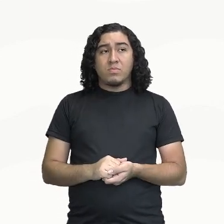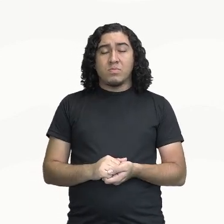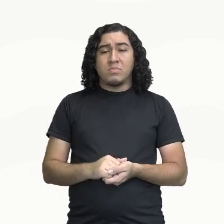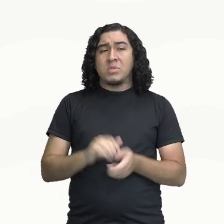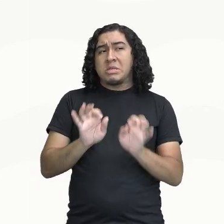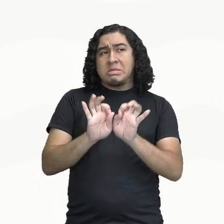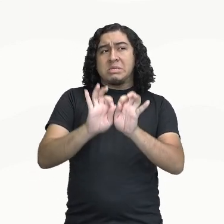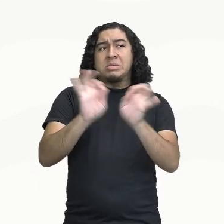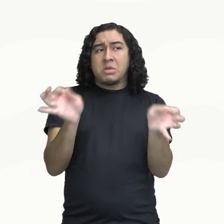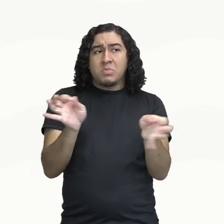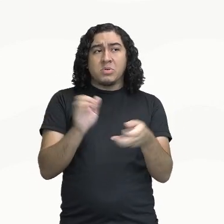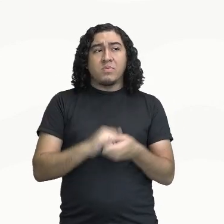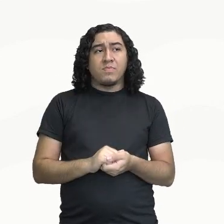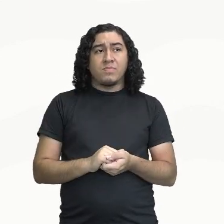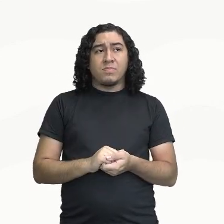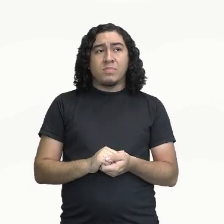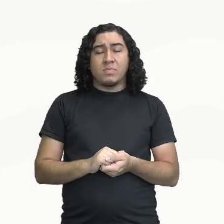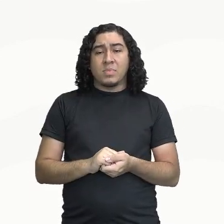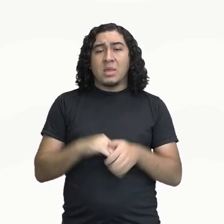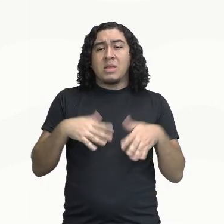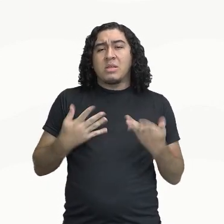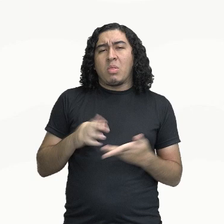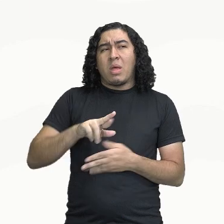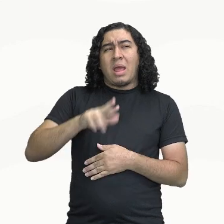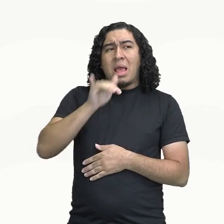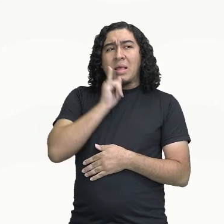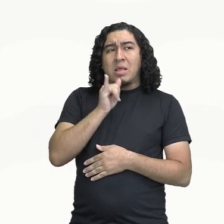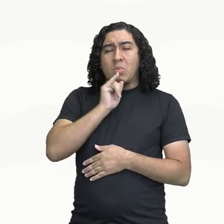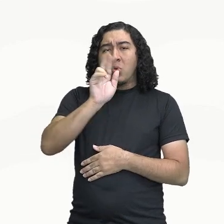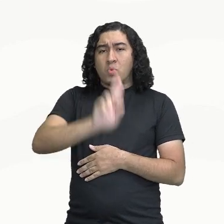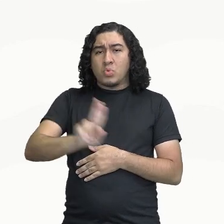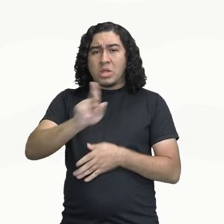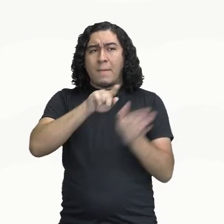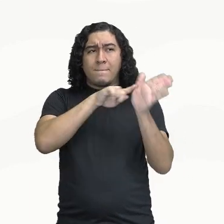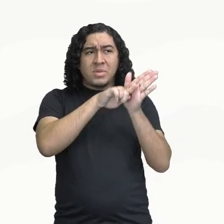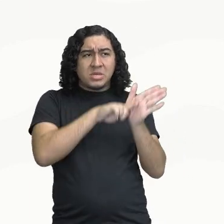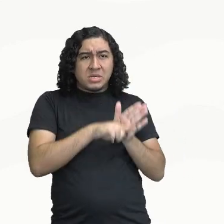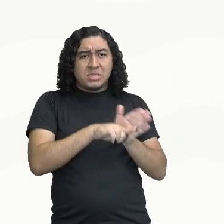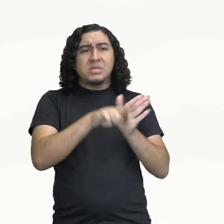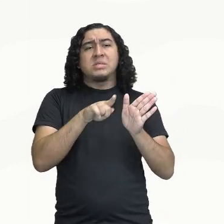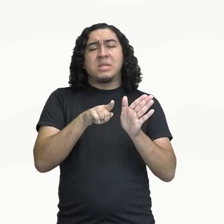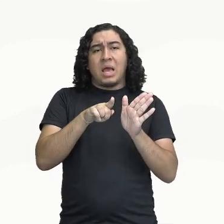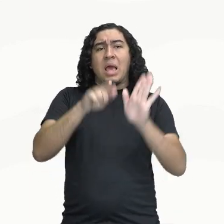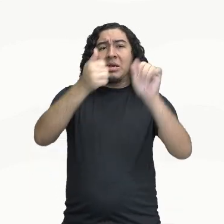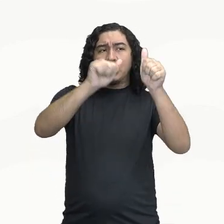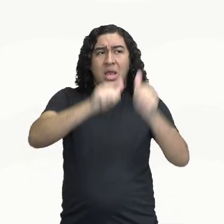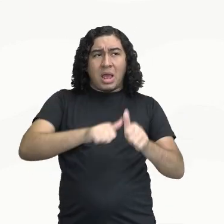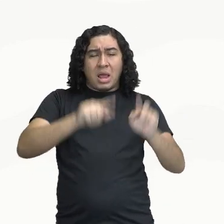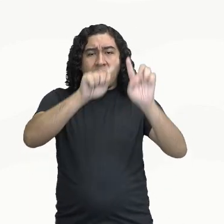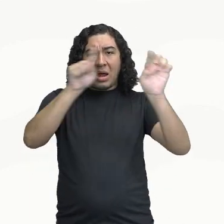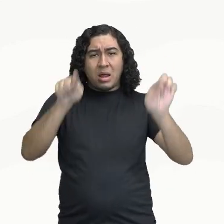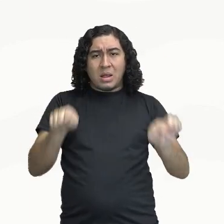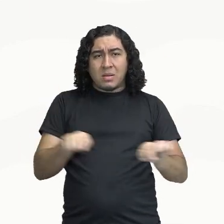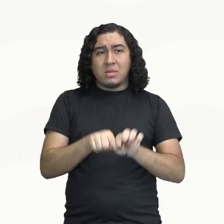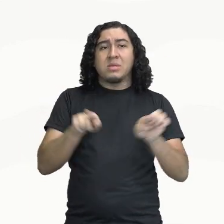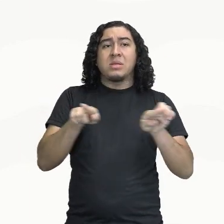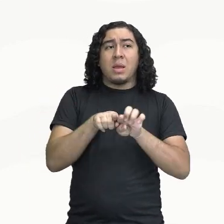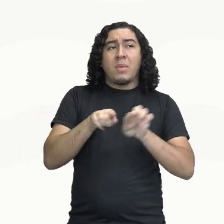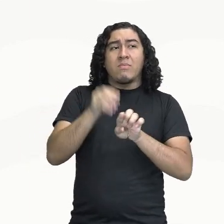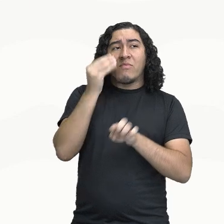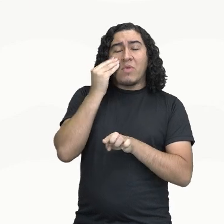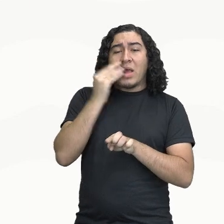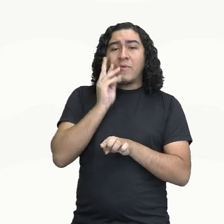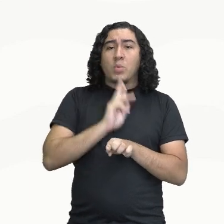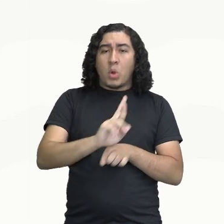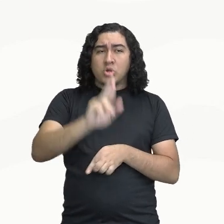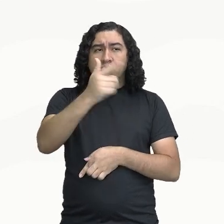bem simples, não é? Então você pode usar isso, por exemplo, em pesquisas de escala, em que você verifica as respostas que mais se